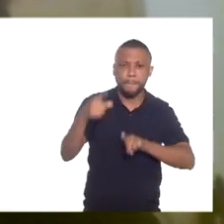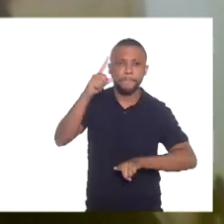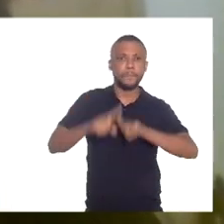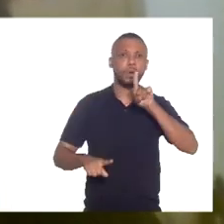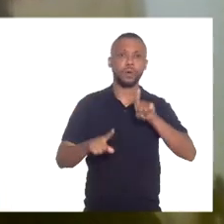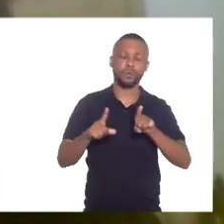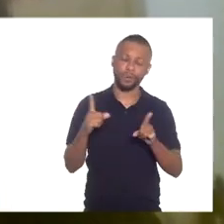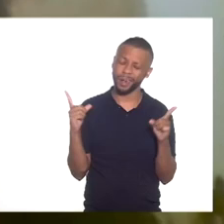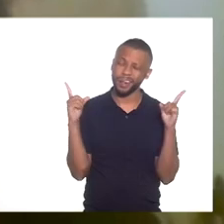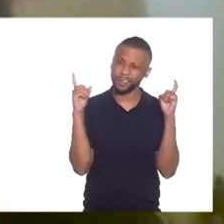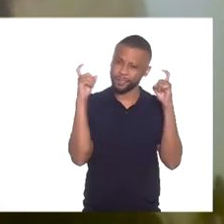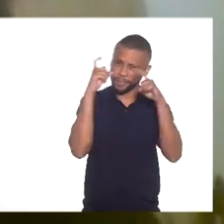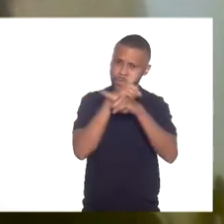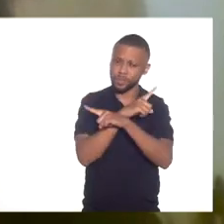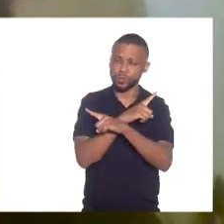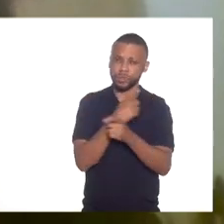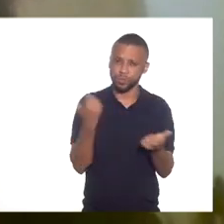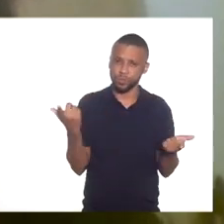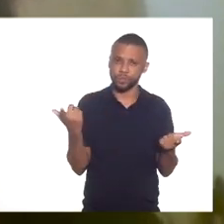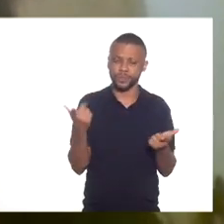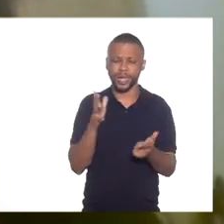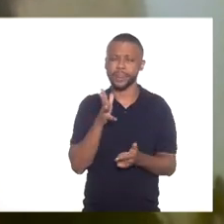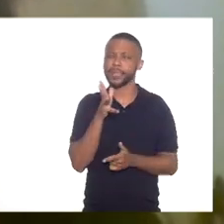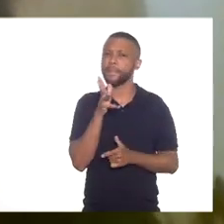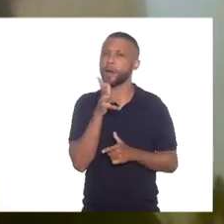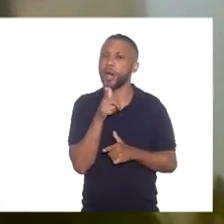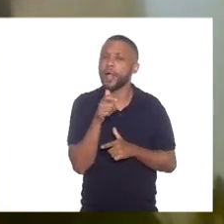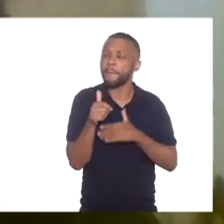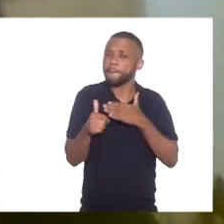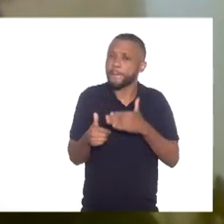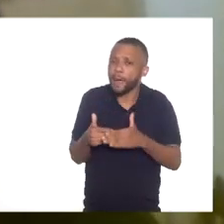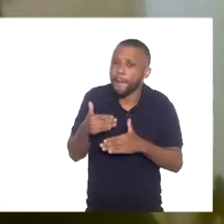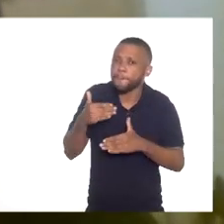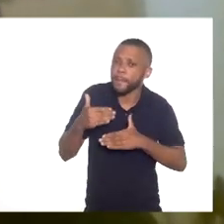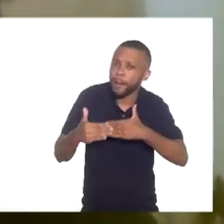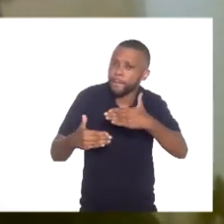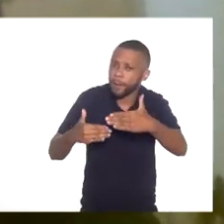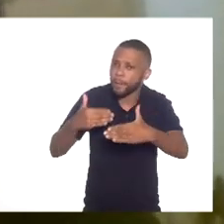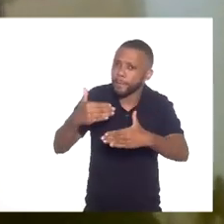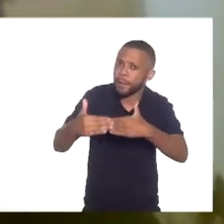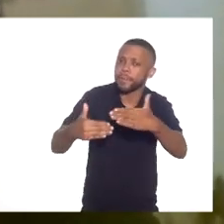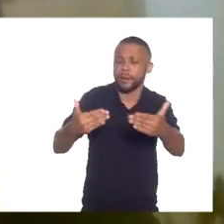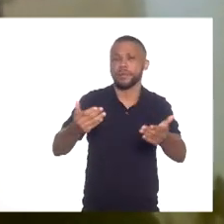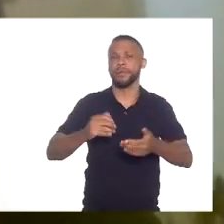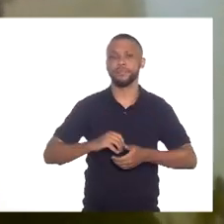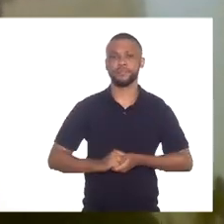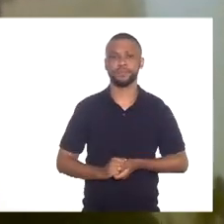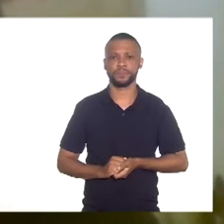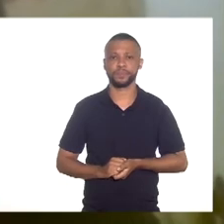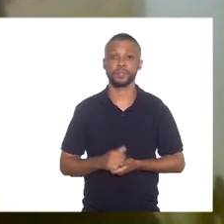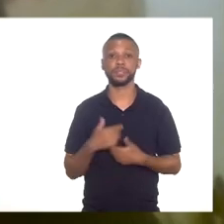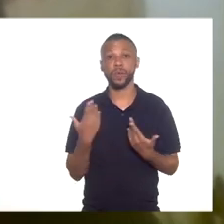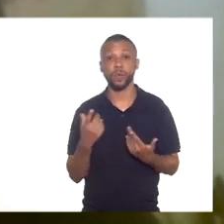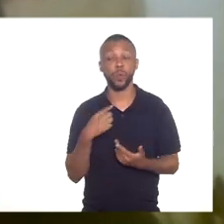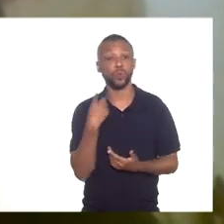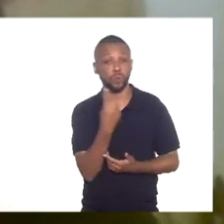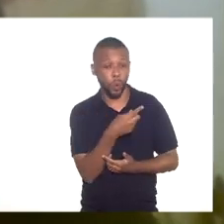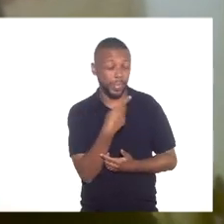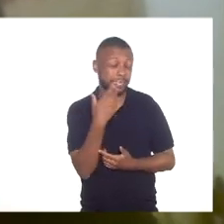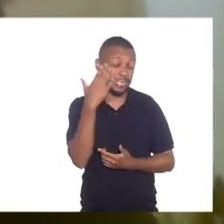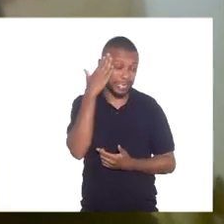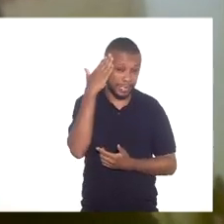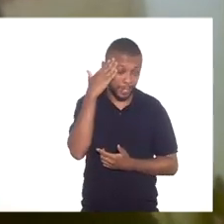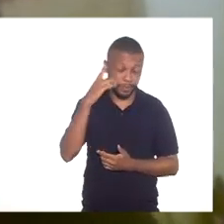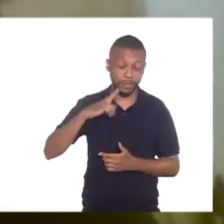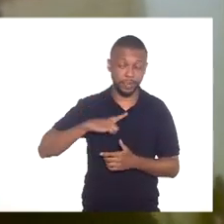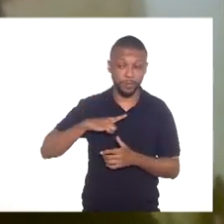transatlântico, né? E esse é um verdadeiro transatlântico, de forma que, ainda que nós estejamos em